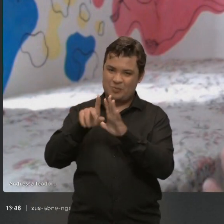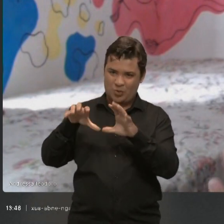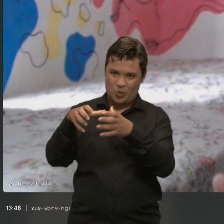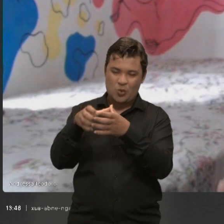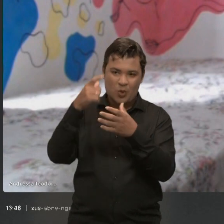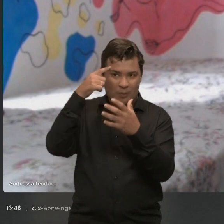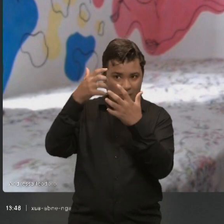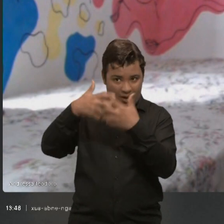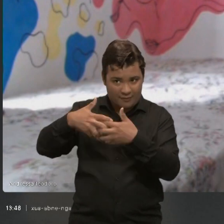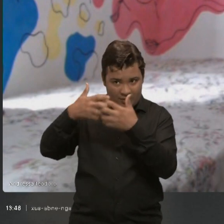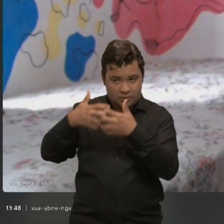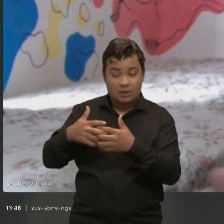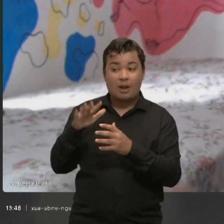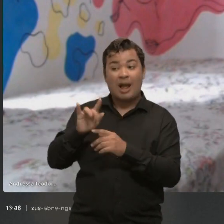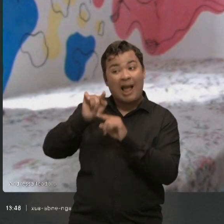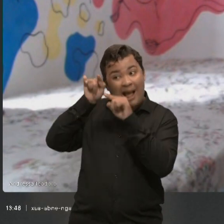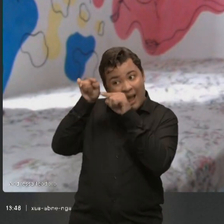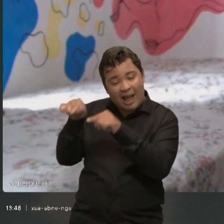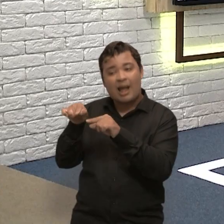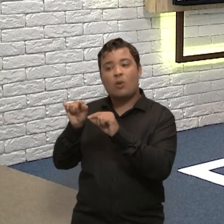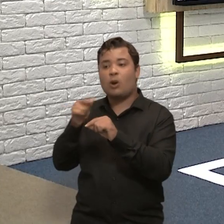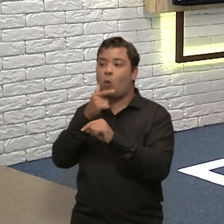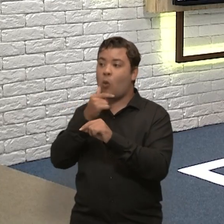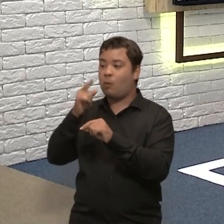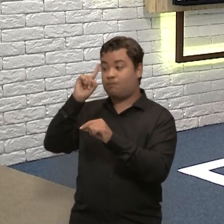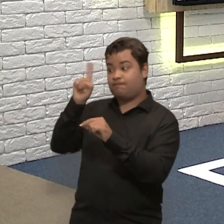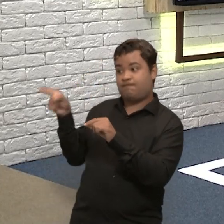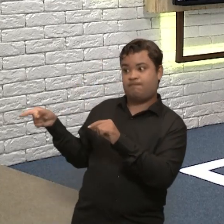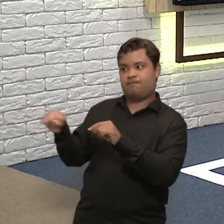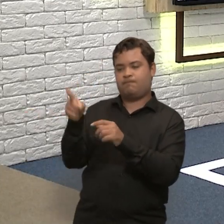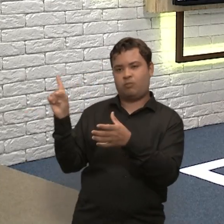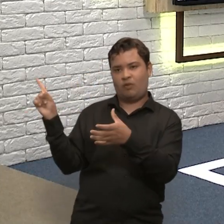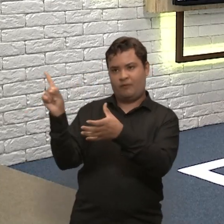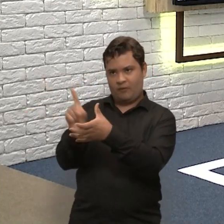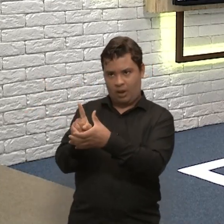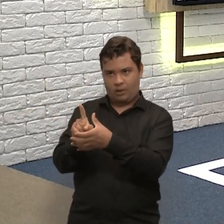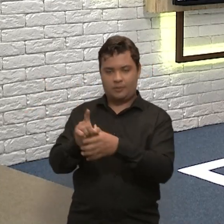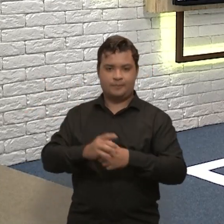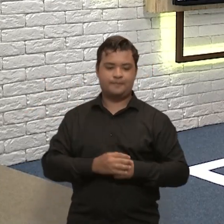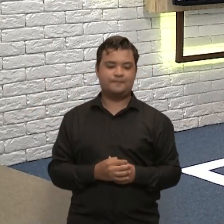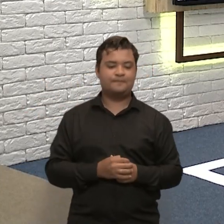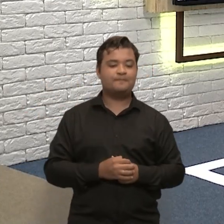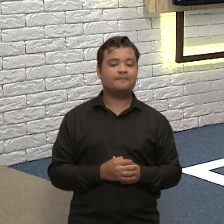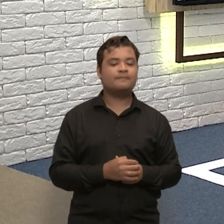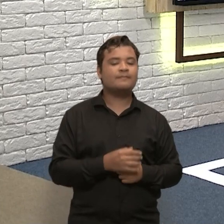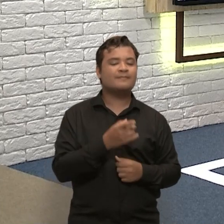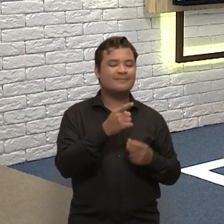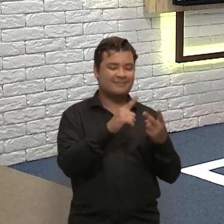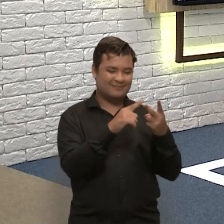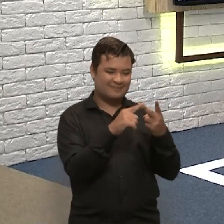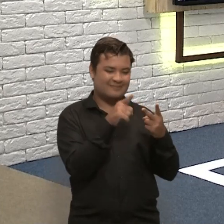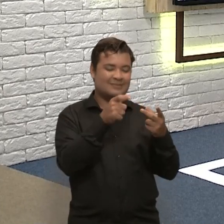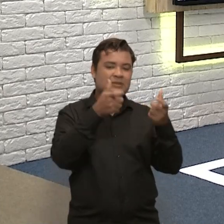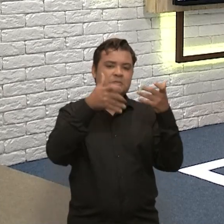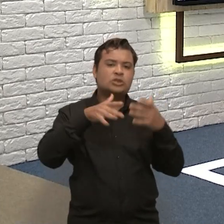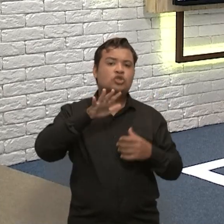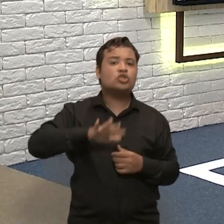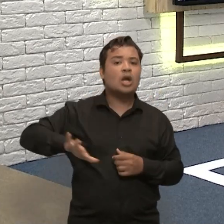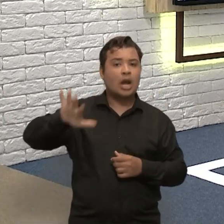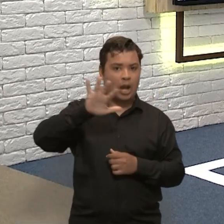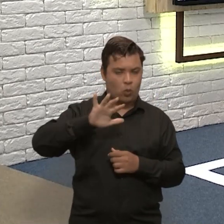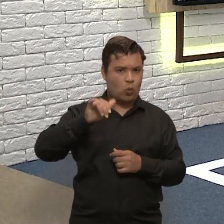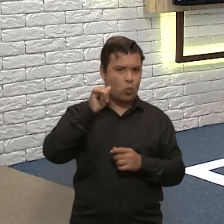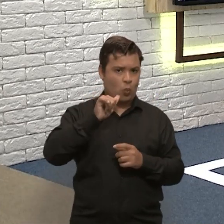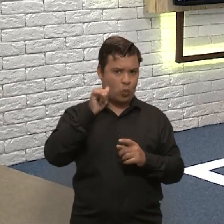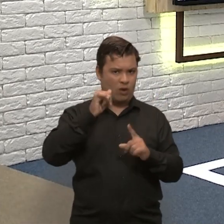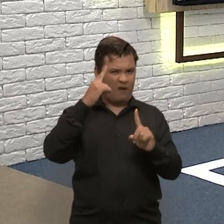são direcionados para eles. Bom, Sabrina, falando de uma forma mais ampla sobre a violência contra a mulher, você como